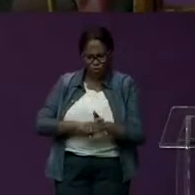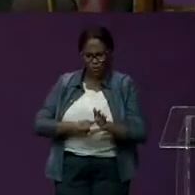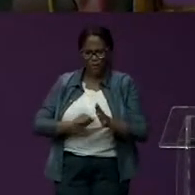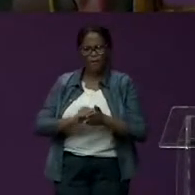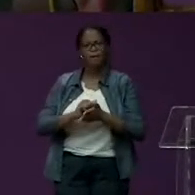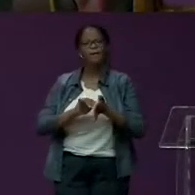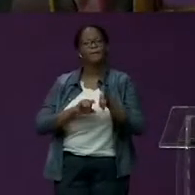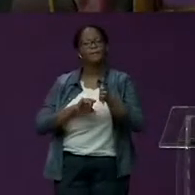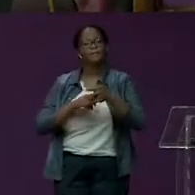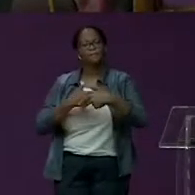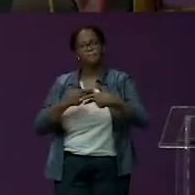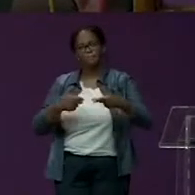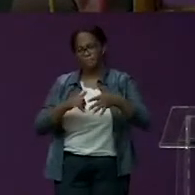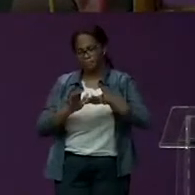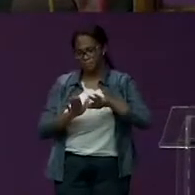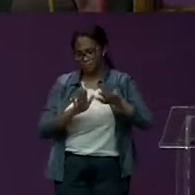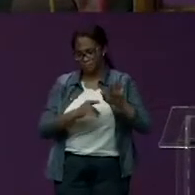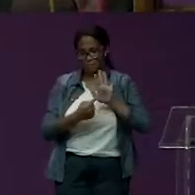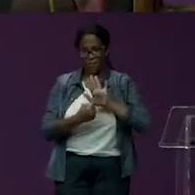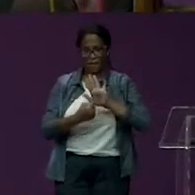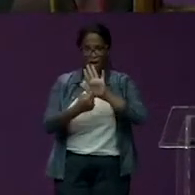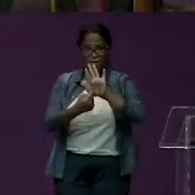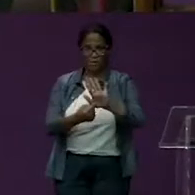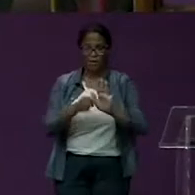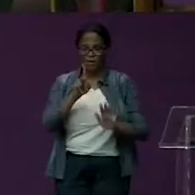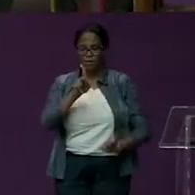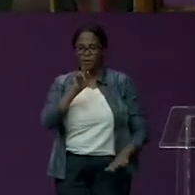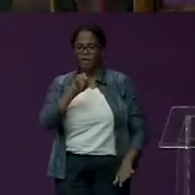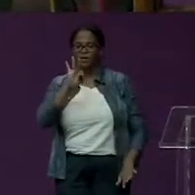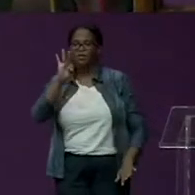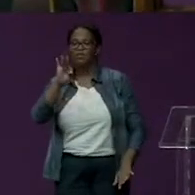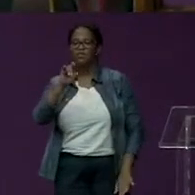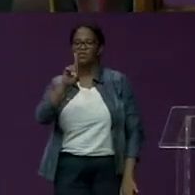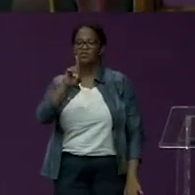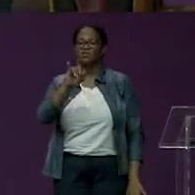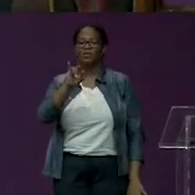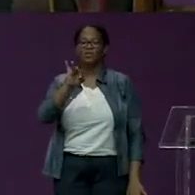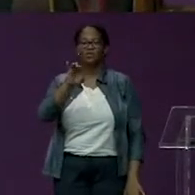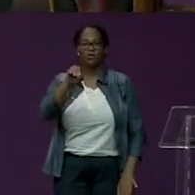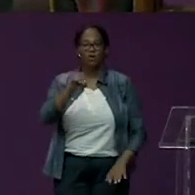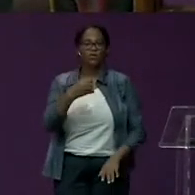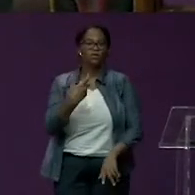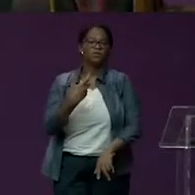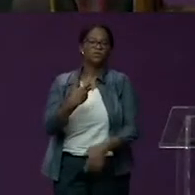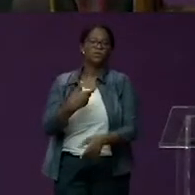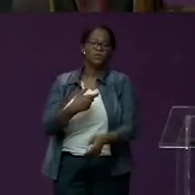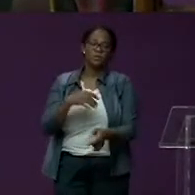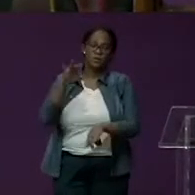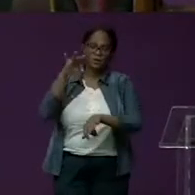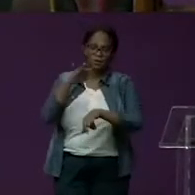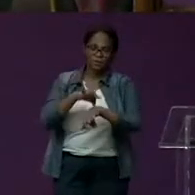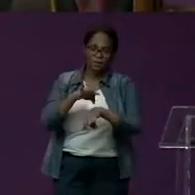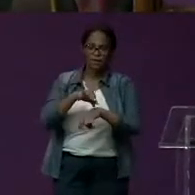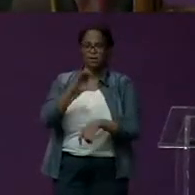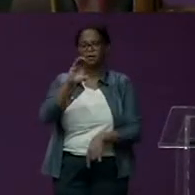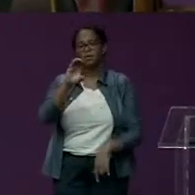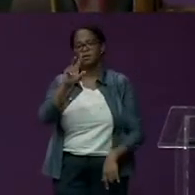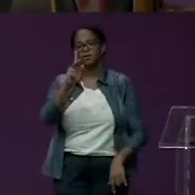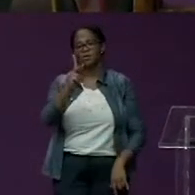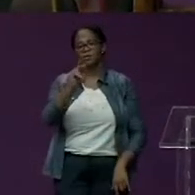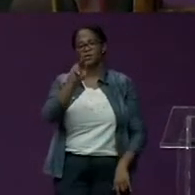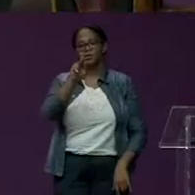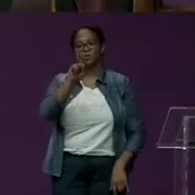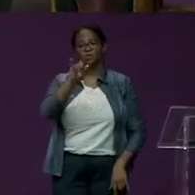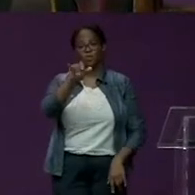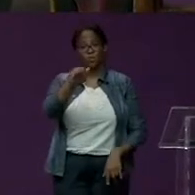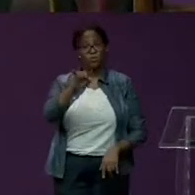no vídeo o kit diagnóstico para dengue, zika e chikungunya, que é desenvolvido, né,